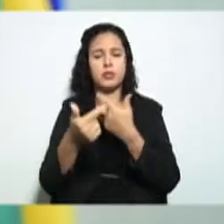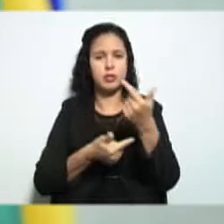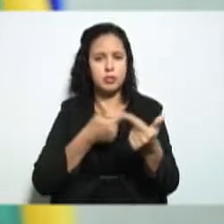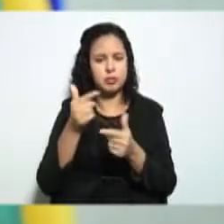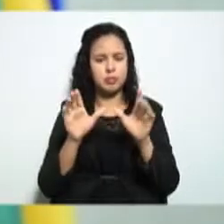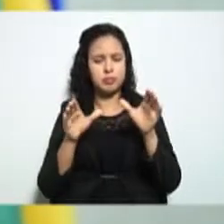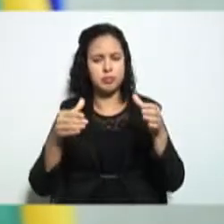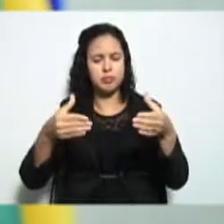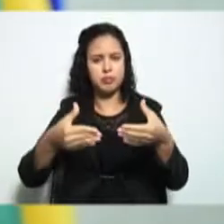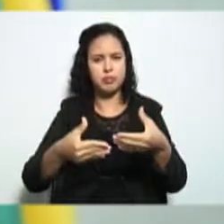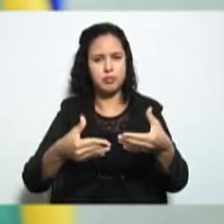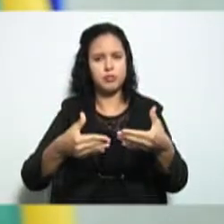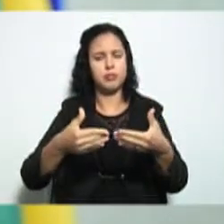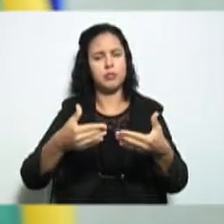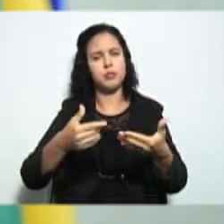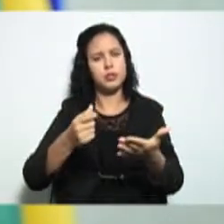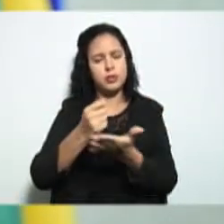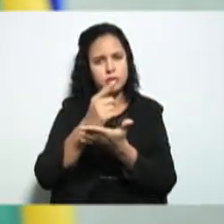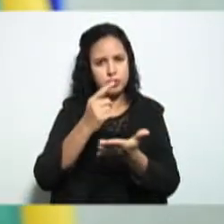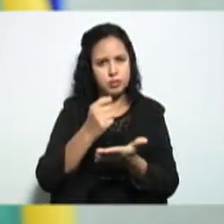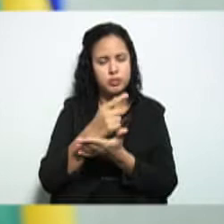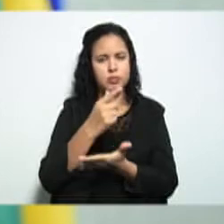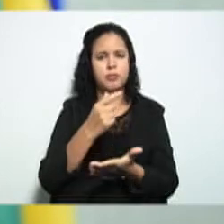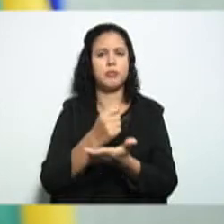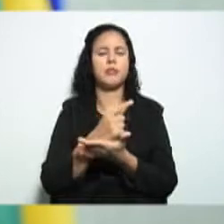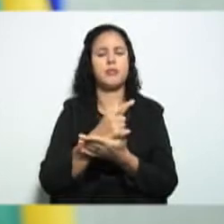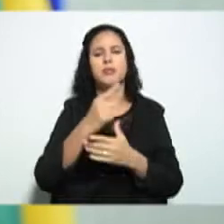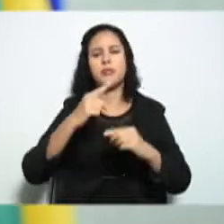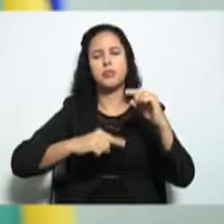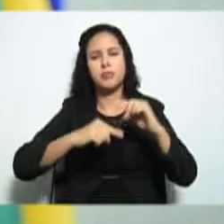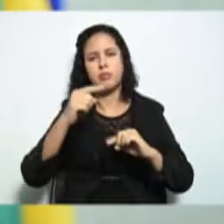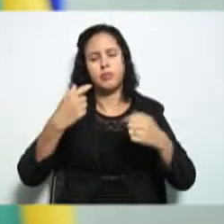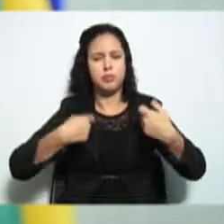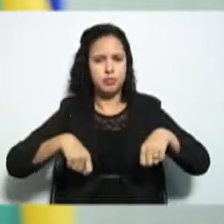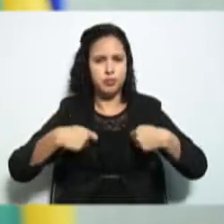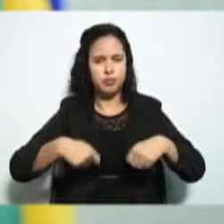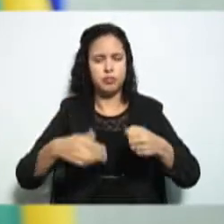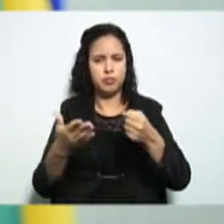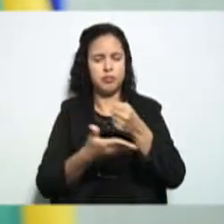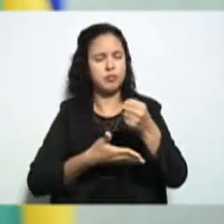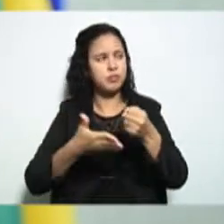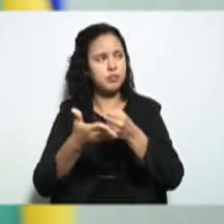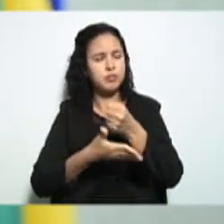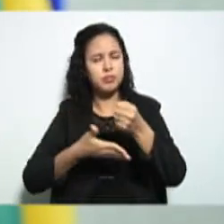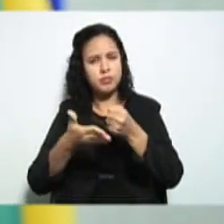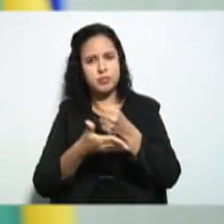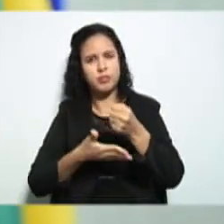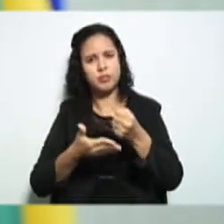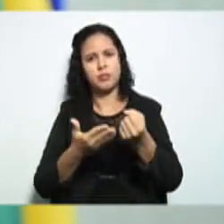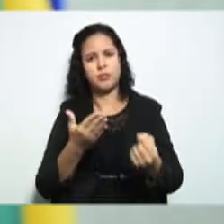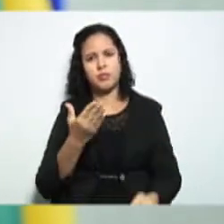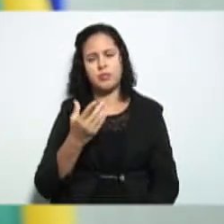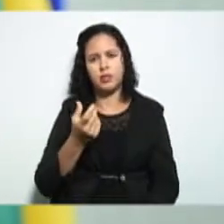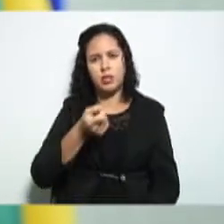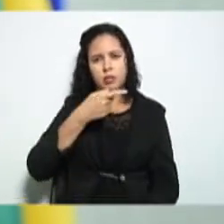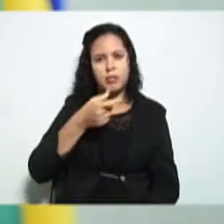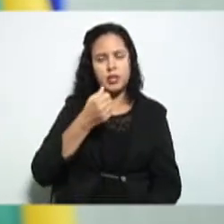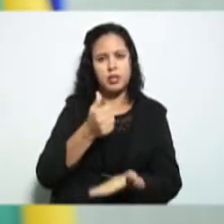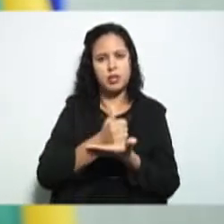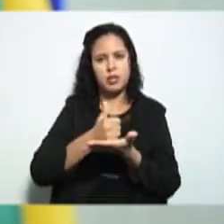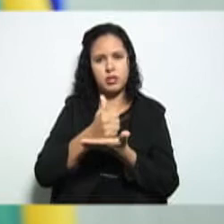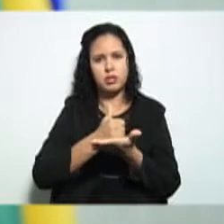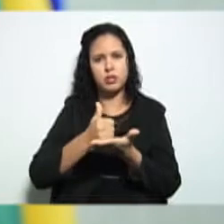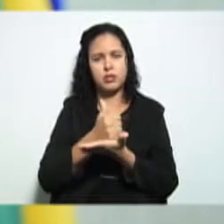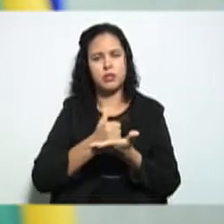viabilizando, né, a compra de materiais necessários, né, e básicos para os cooperados. Então, medicamentos, né, produtos